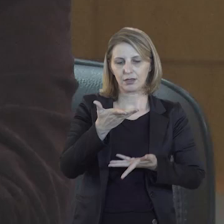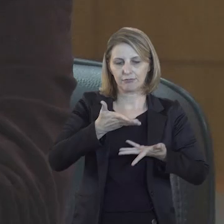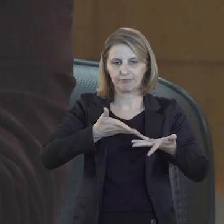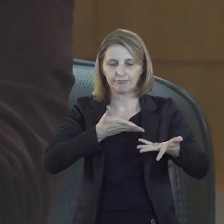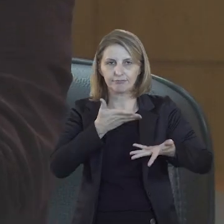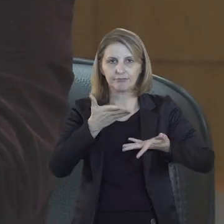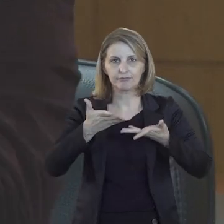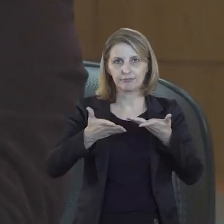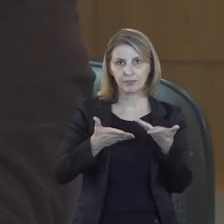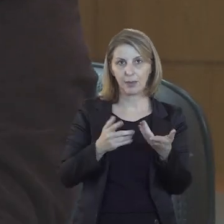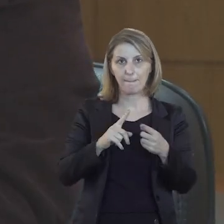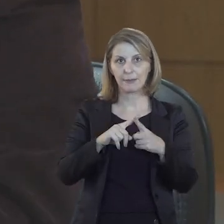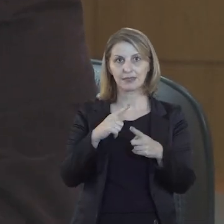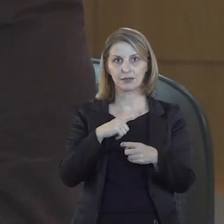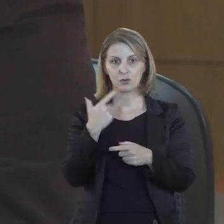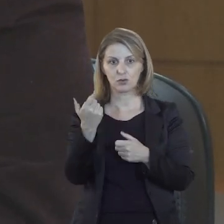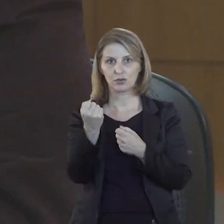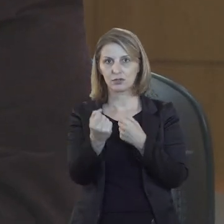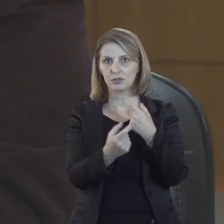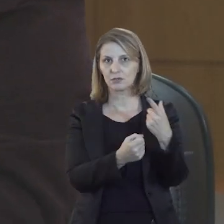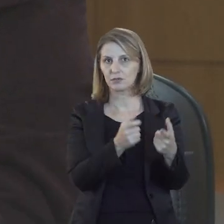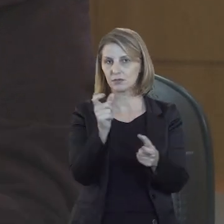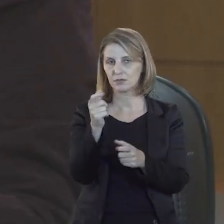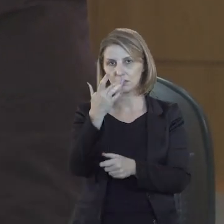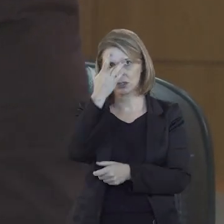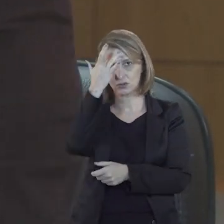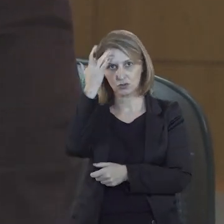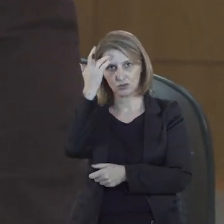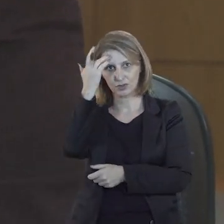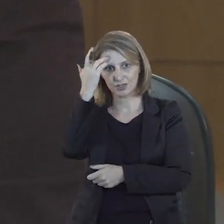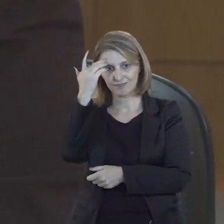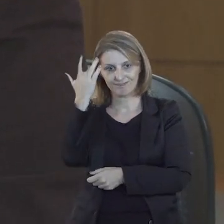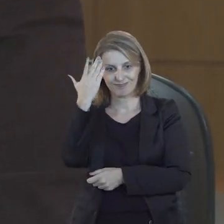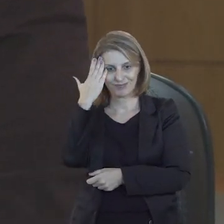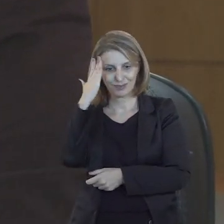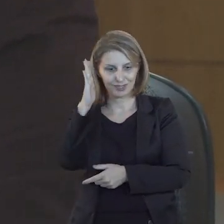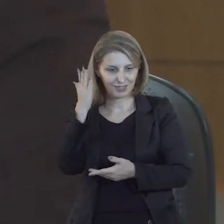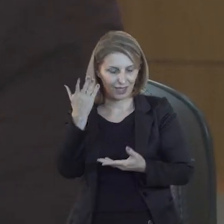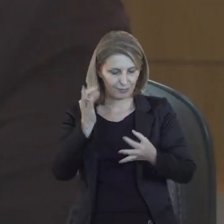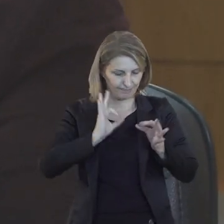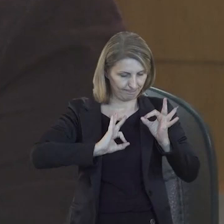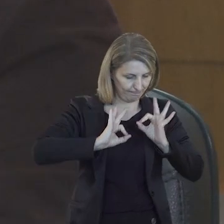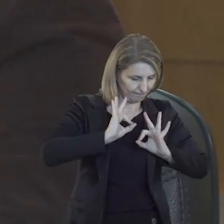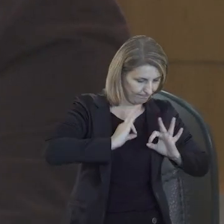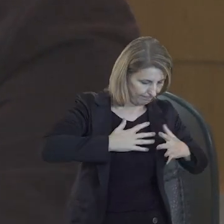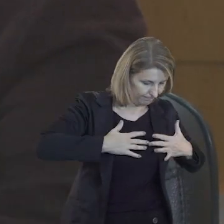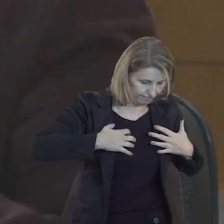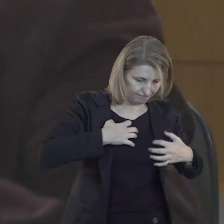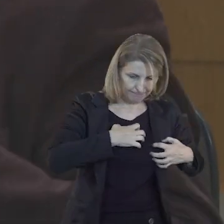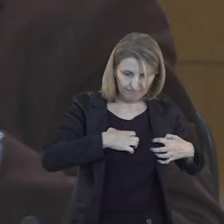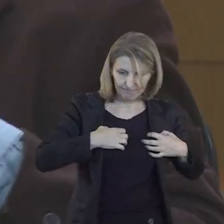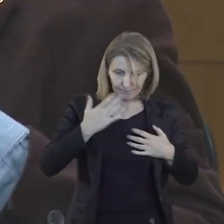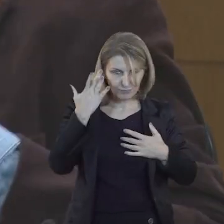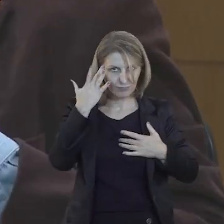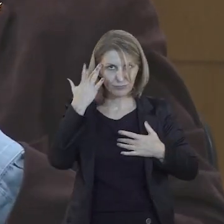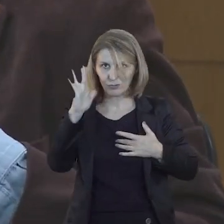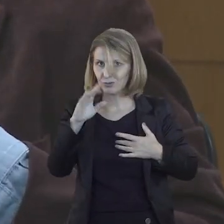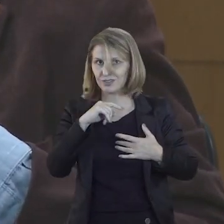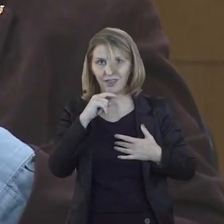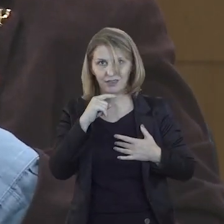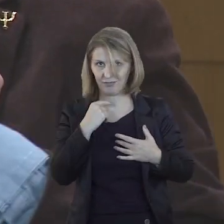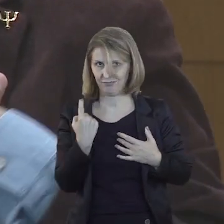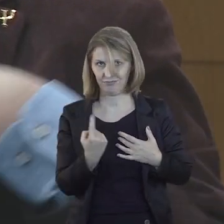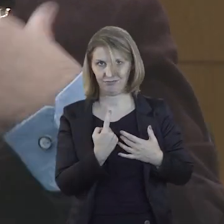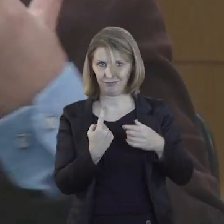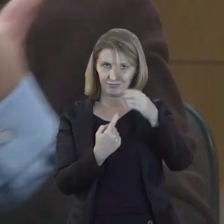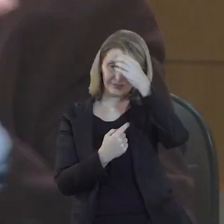com esse afeto. Existem pessoas que muitas vezes não dispõem dessa organização desses recursos